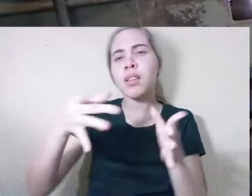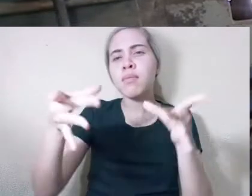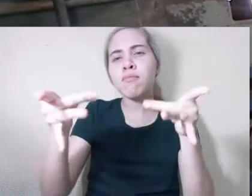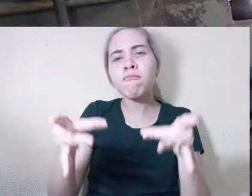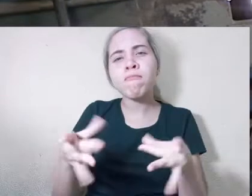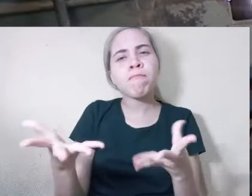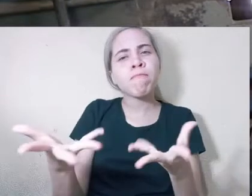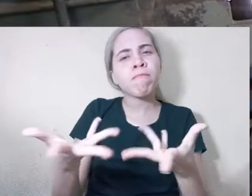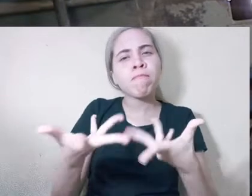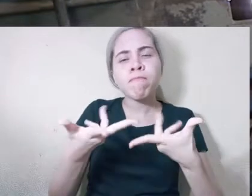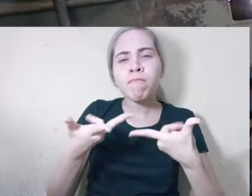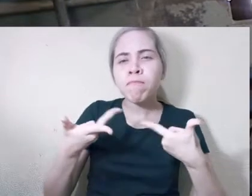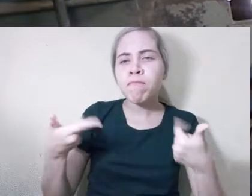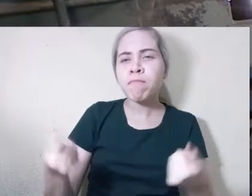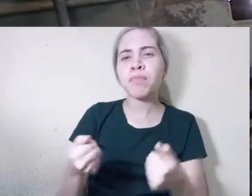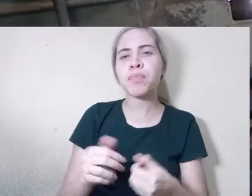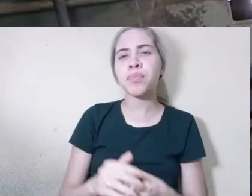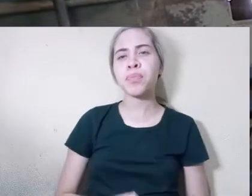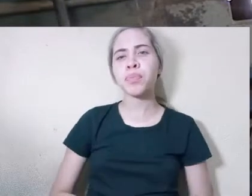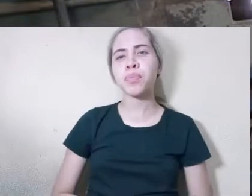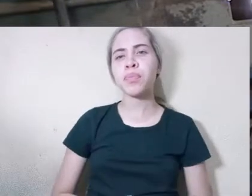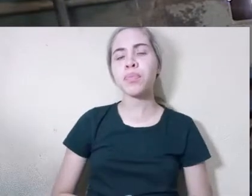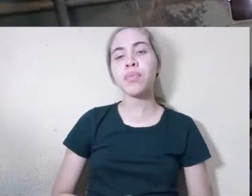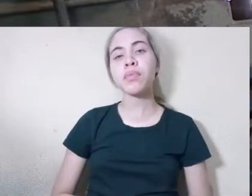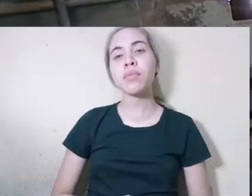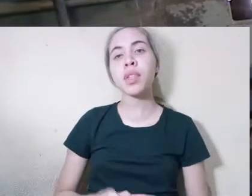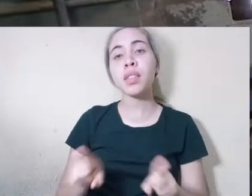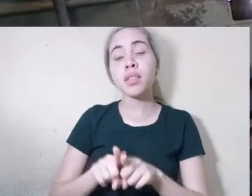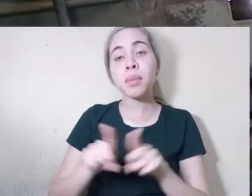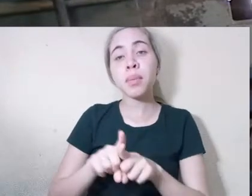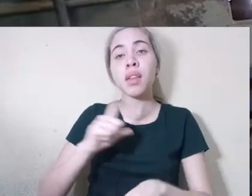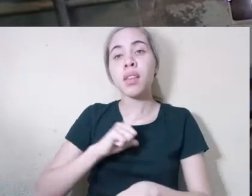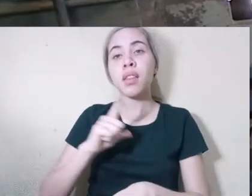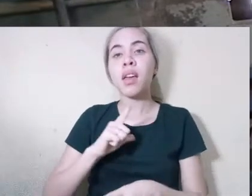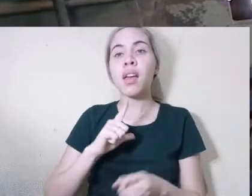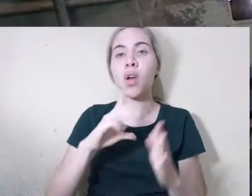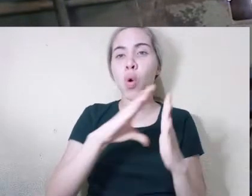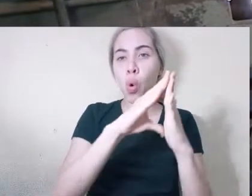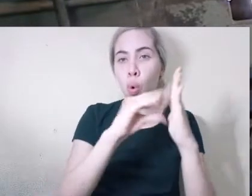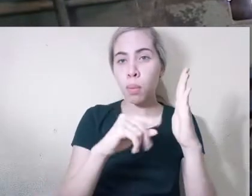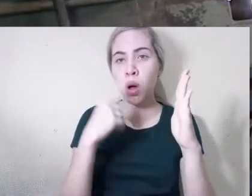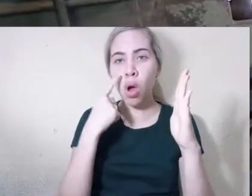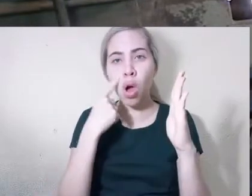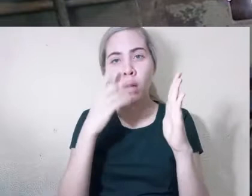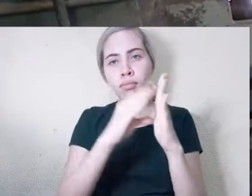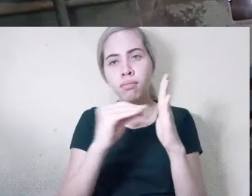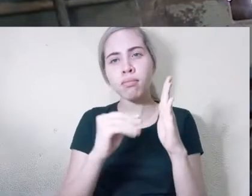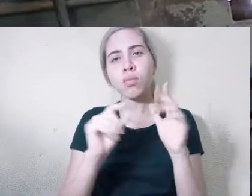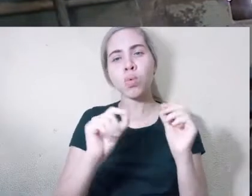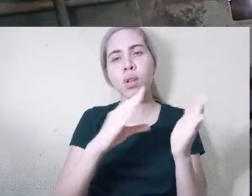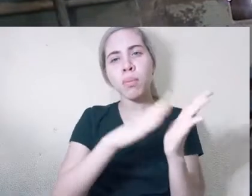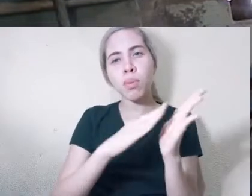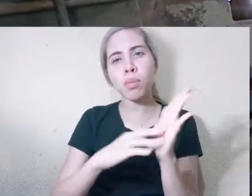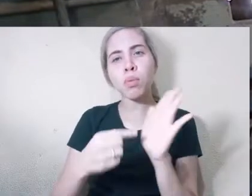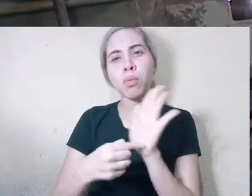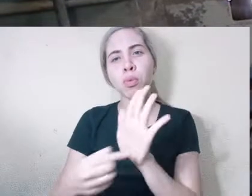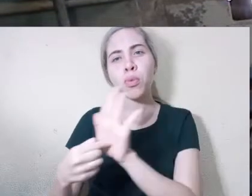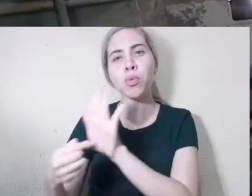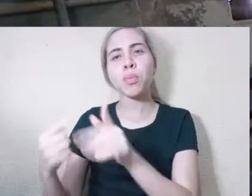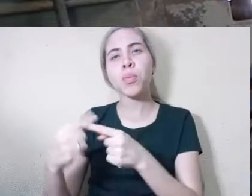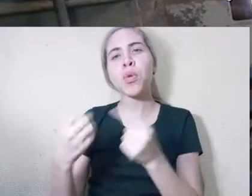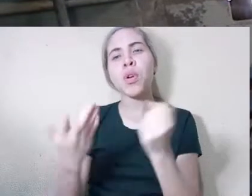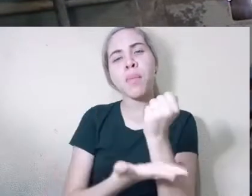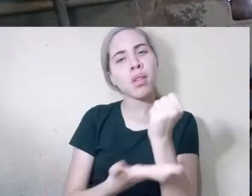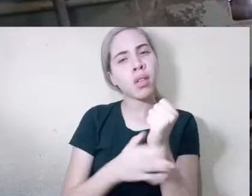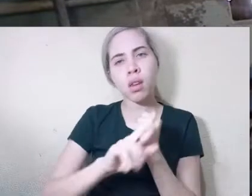de uma qualidade ímpar, viu? E, vocês verem, né, isso aqui, algumas cópias, isso aqui já são cópias, né, porque a parte de madeira não